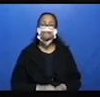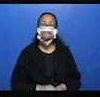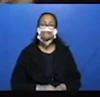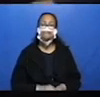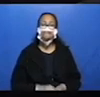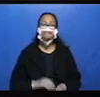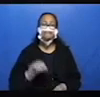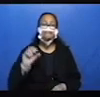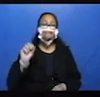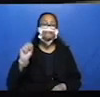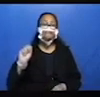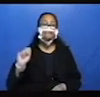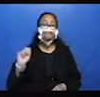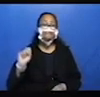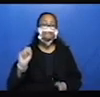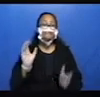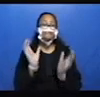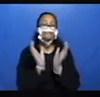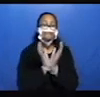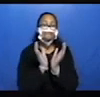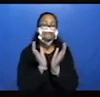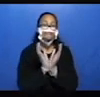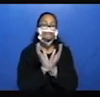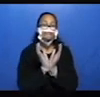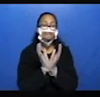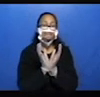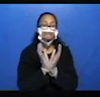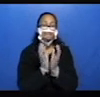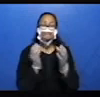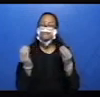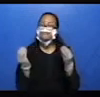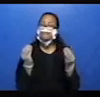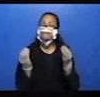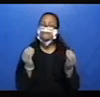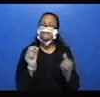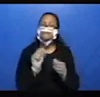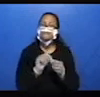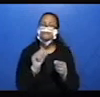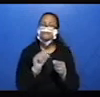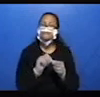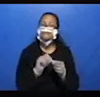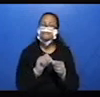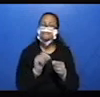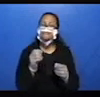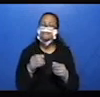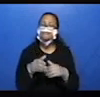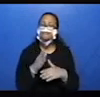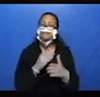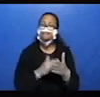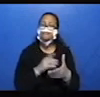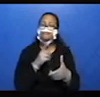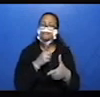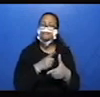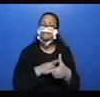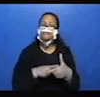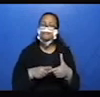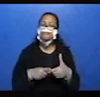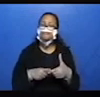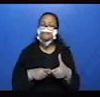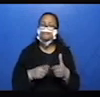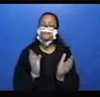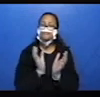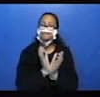Darão 8 grupos. Como que eu faço isso? Pego o meu total, divido pelo tanto de grupos que eu